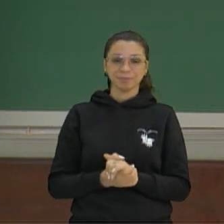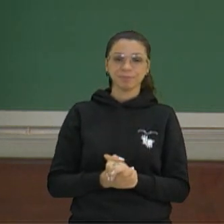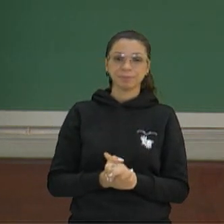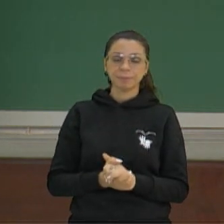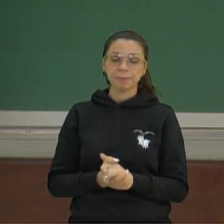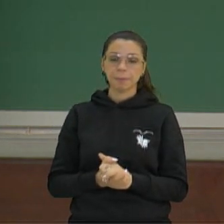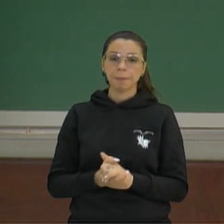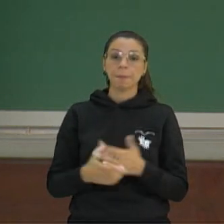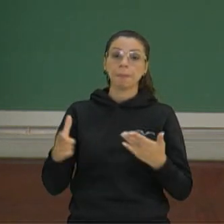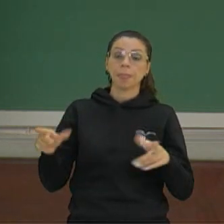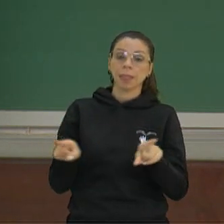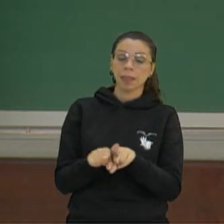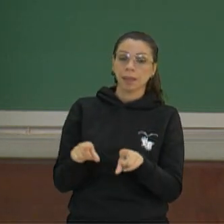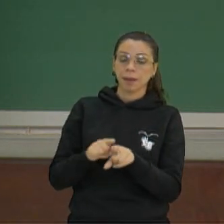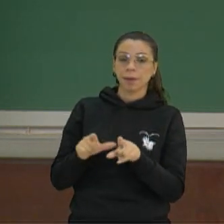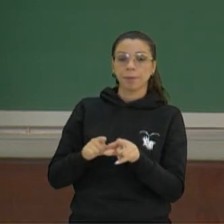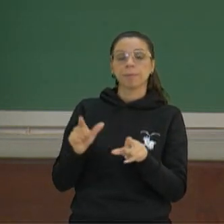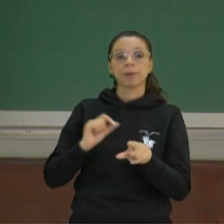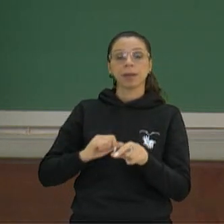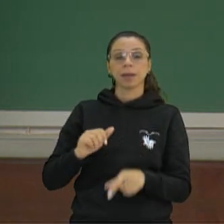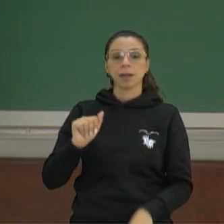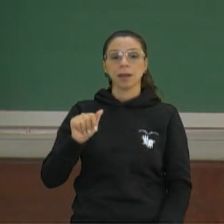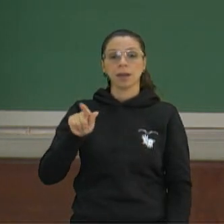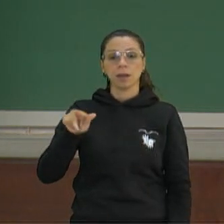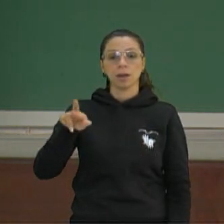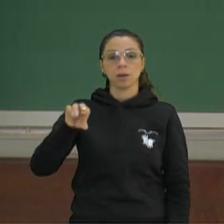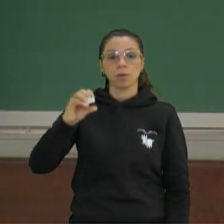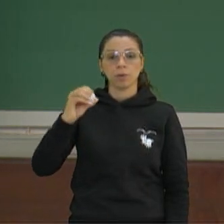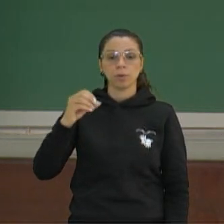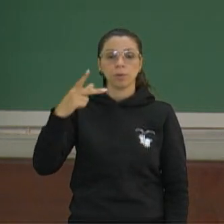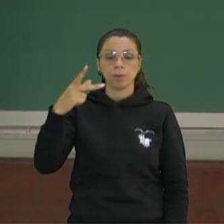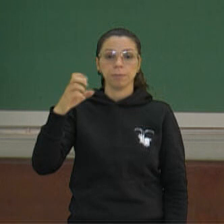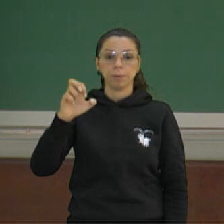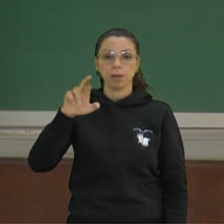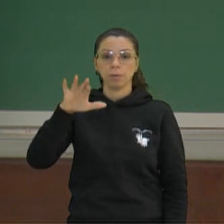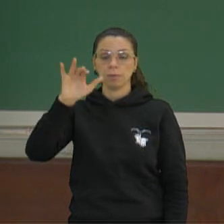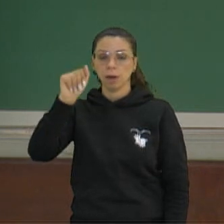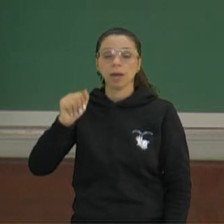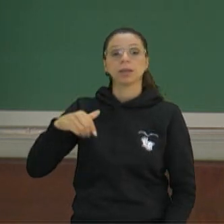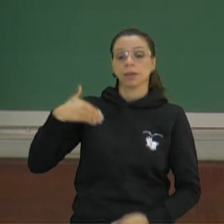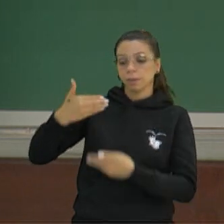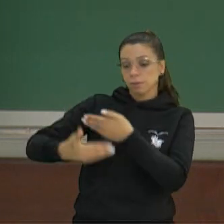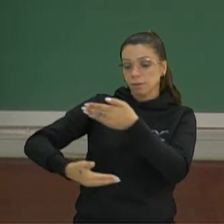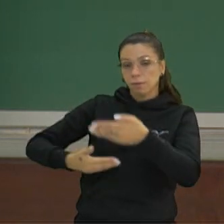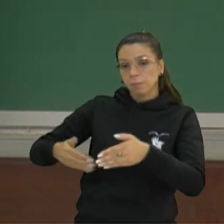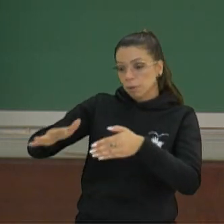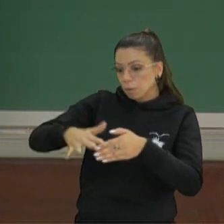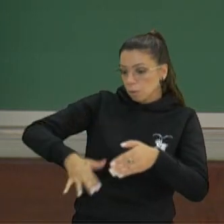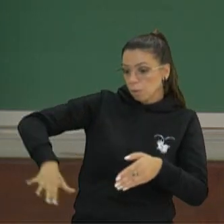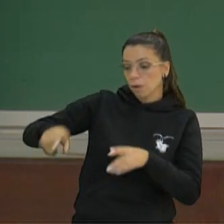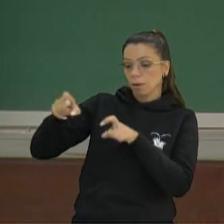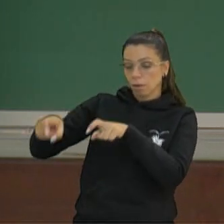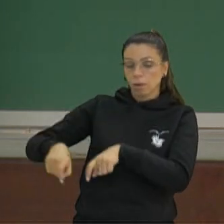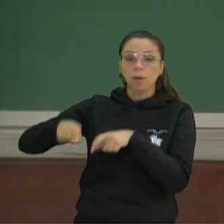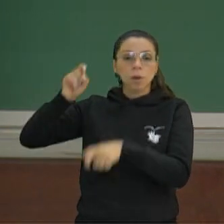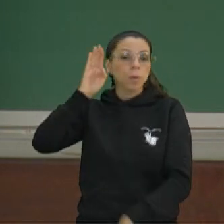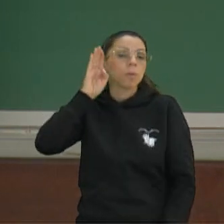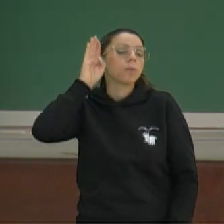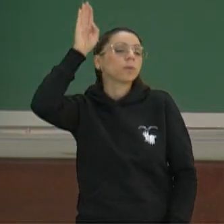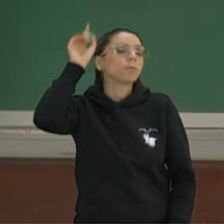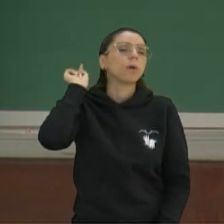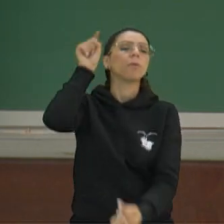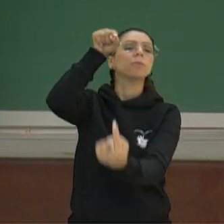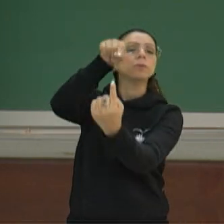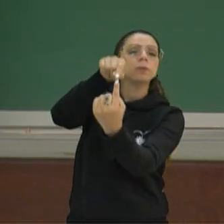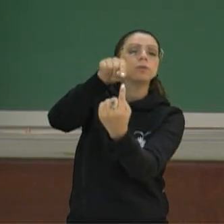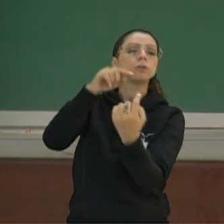A agropecuária é uma atividade desenvolvida no espaço rural, que tem como principal finalidade.